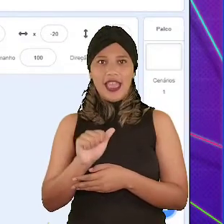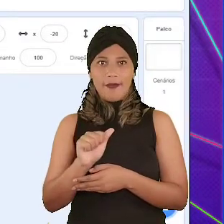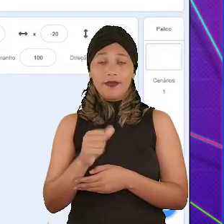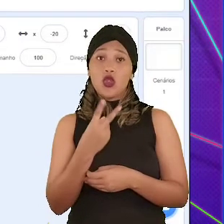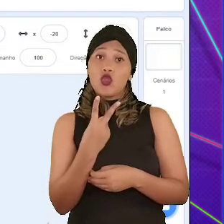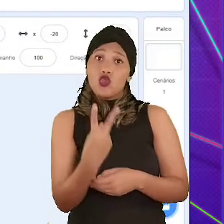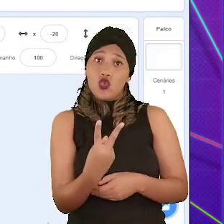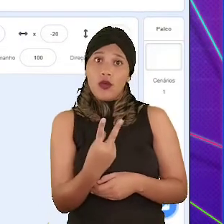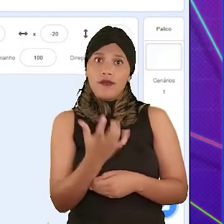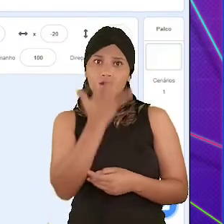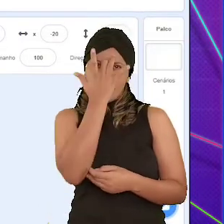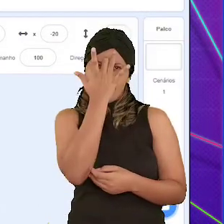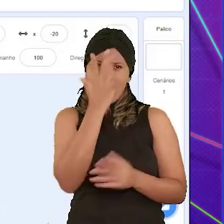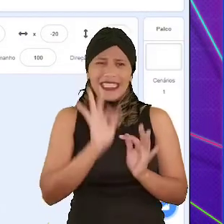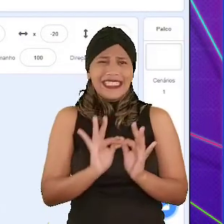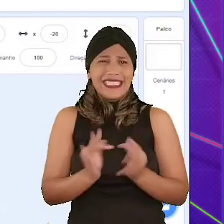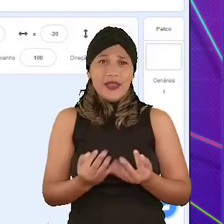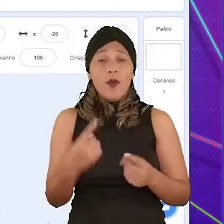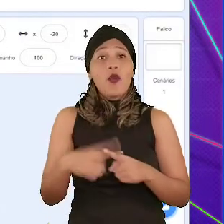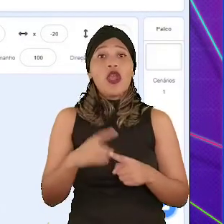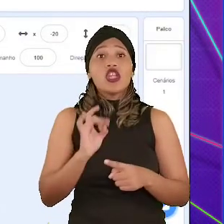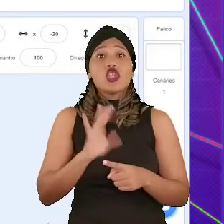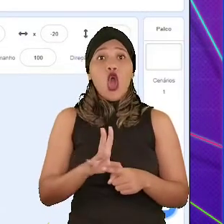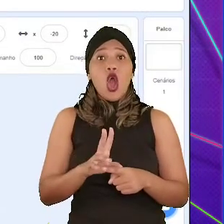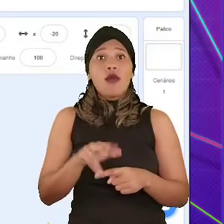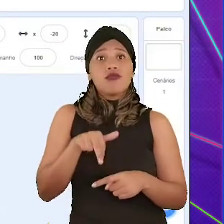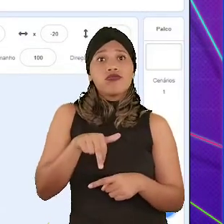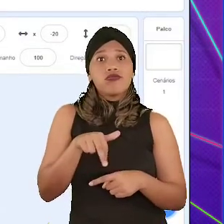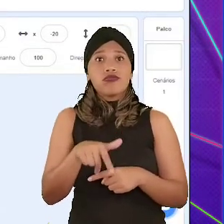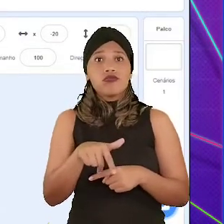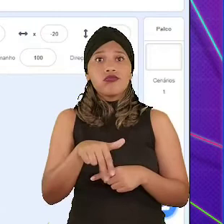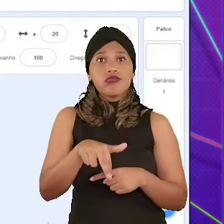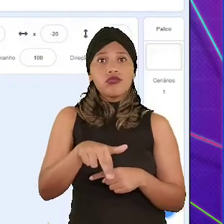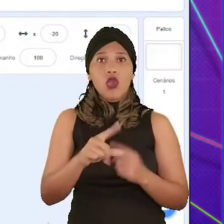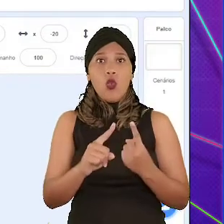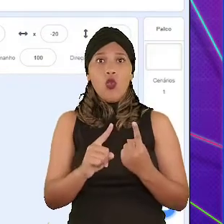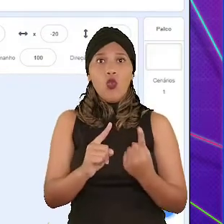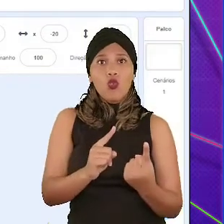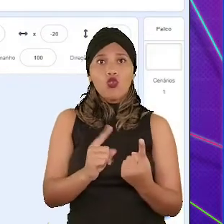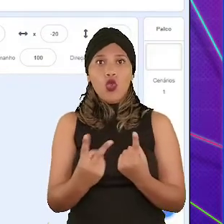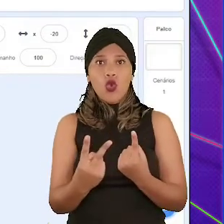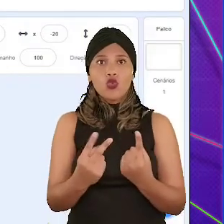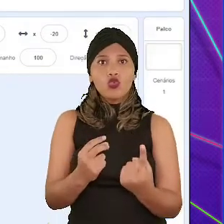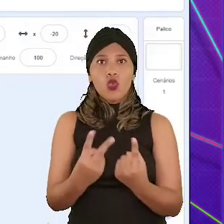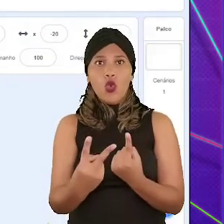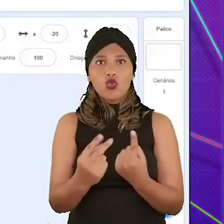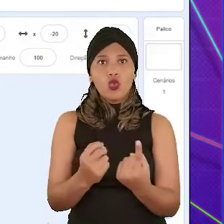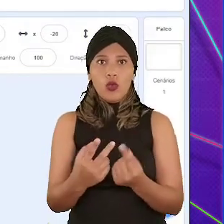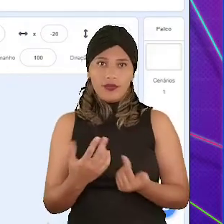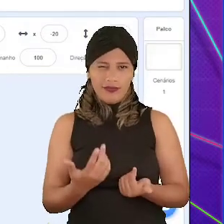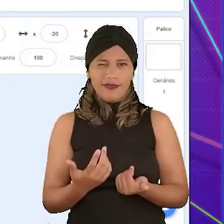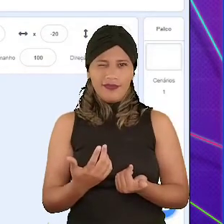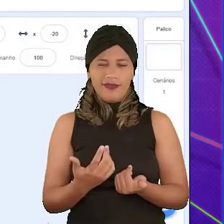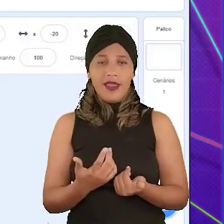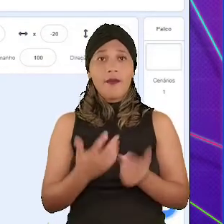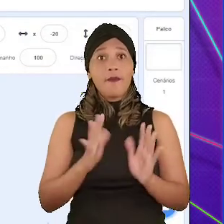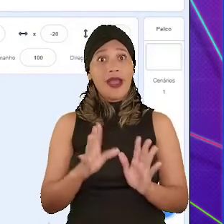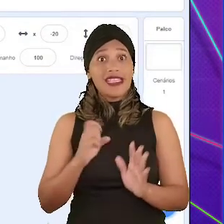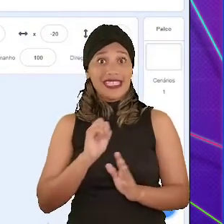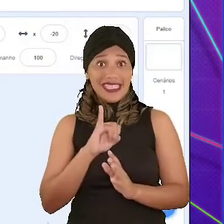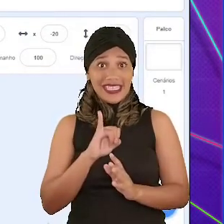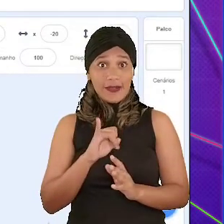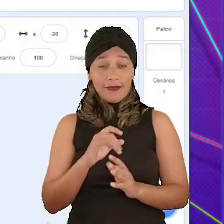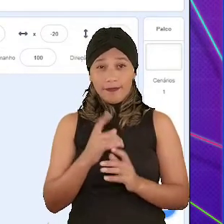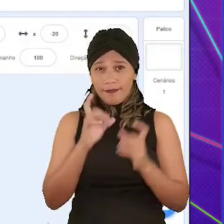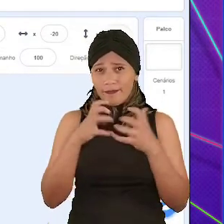tem apenas duas fantasias esse processo de animação vai ser um simples do que seria se tivéssemos várias Sprite em sequência para animar